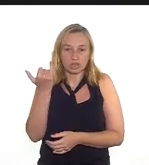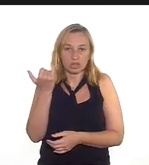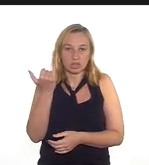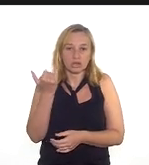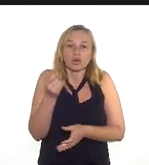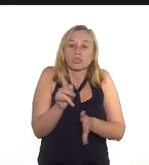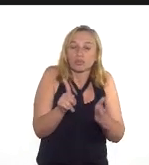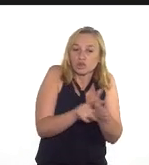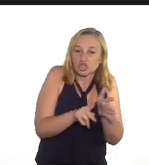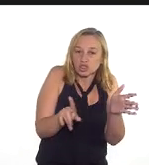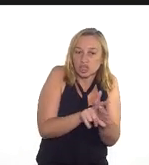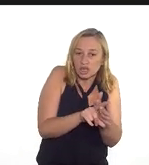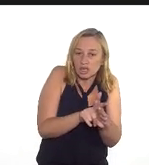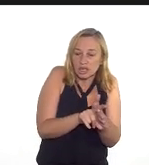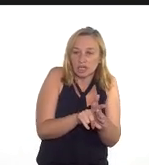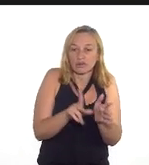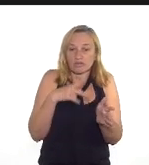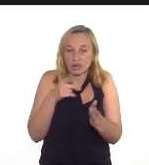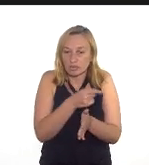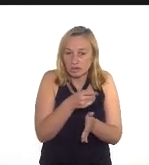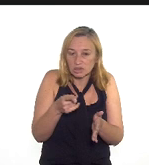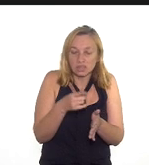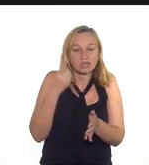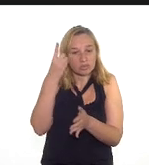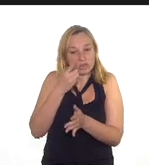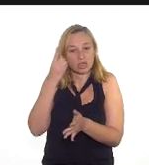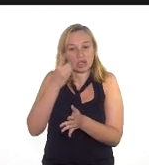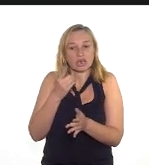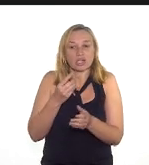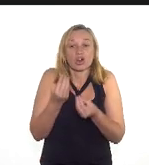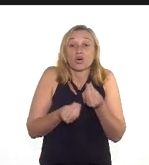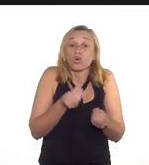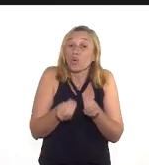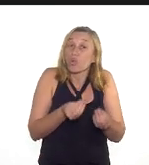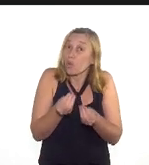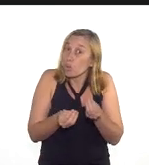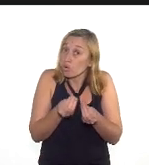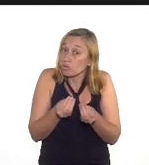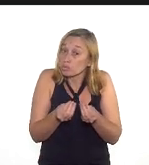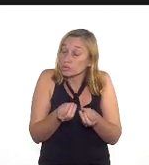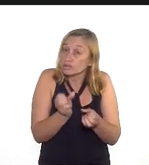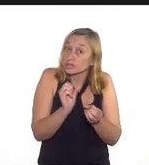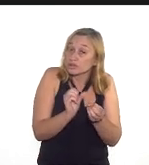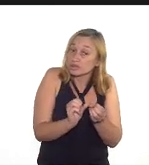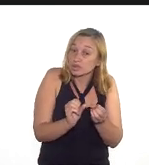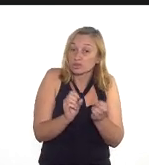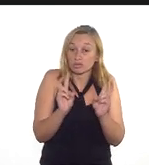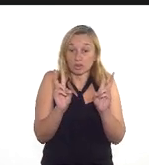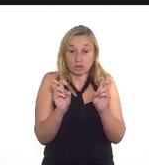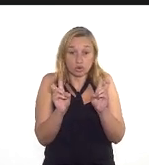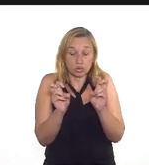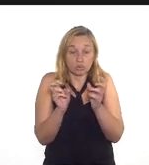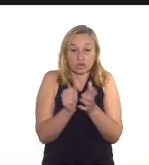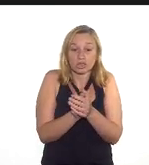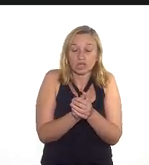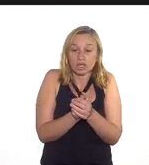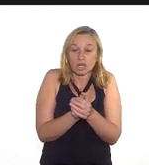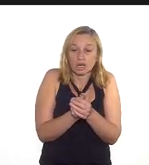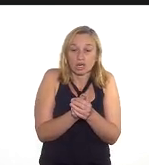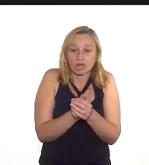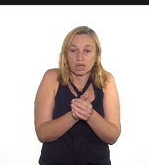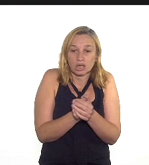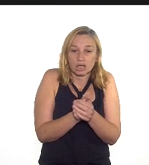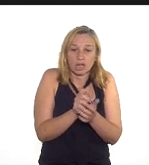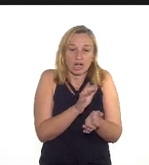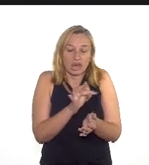no projeto de lei que nós estamos também trazendo para os deputados, é como será feita, no caso, uma situação onde, vamos supor que pela